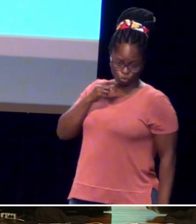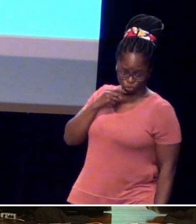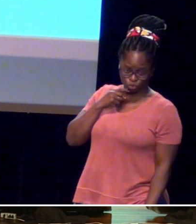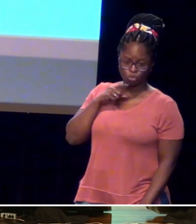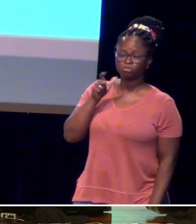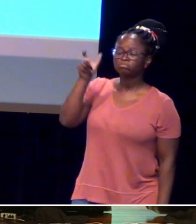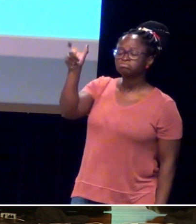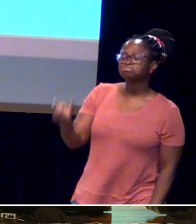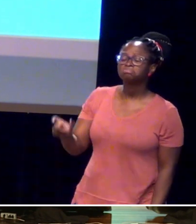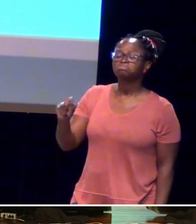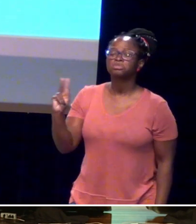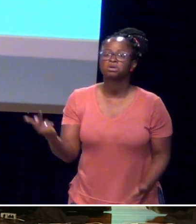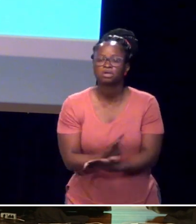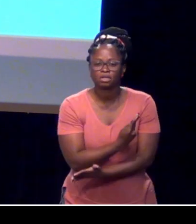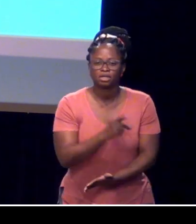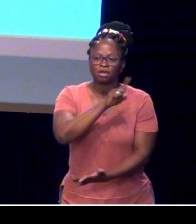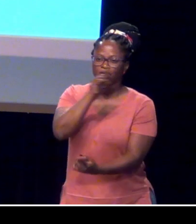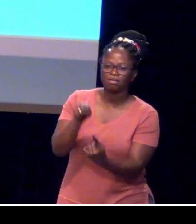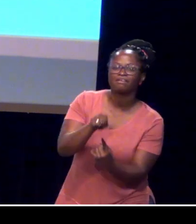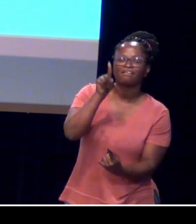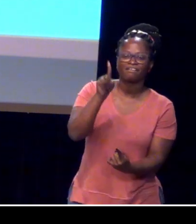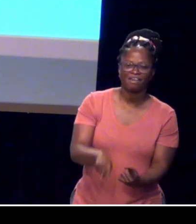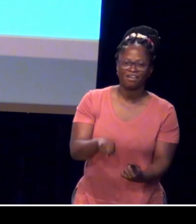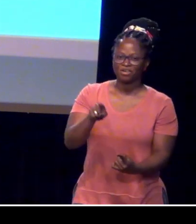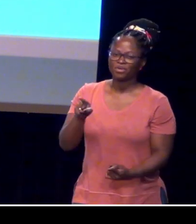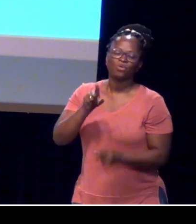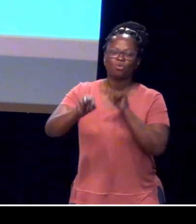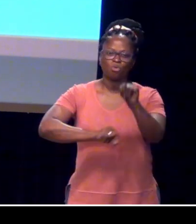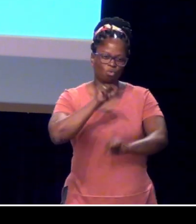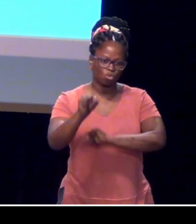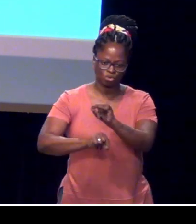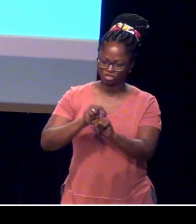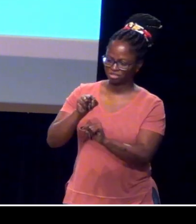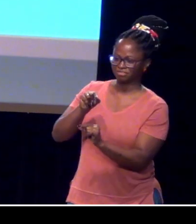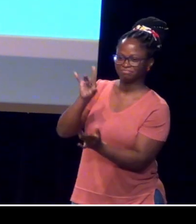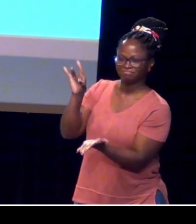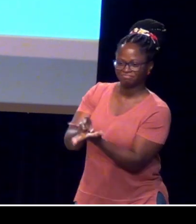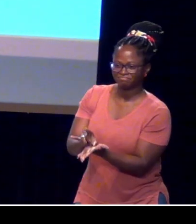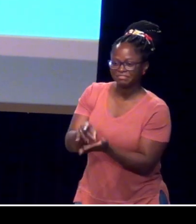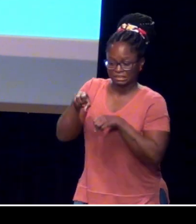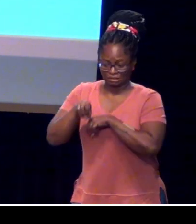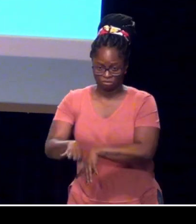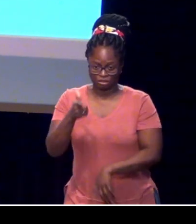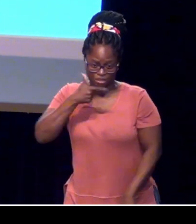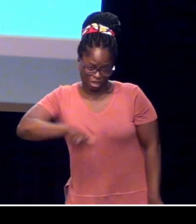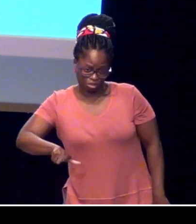surdos, então, uma objetivação que passa pelo ensino de